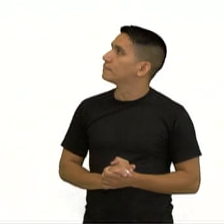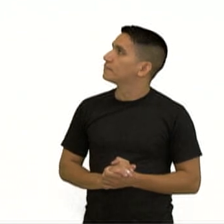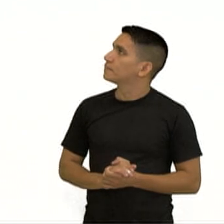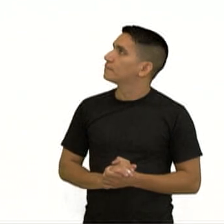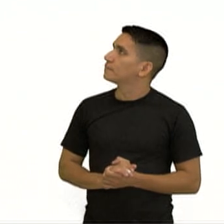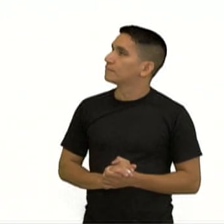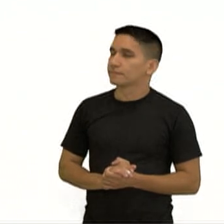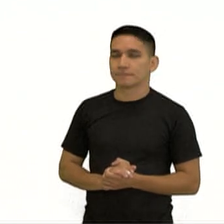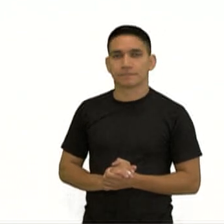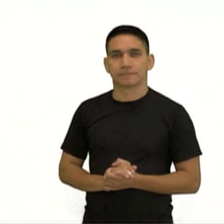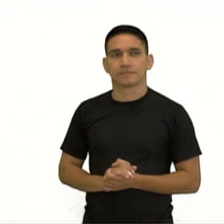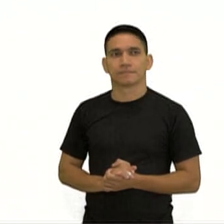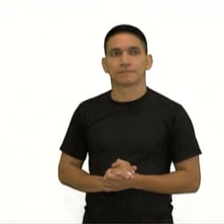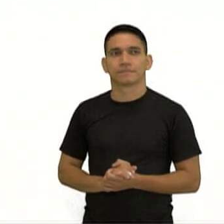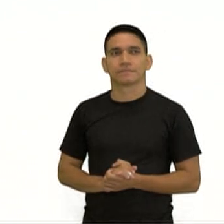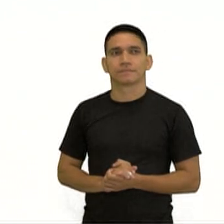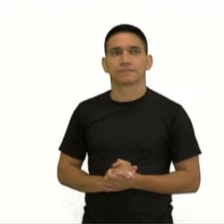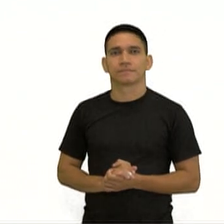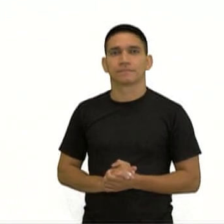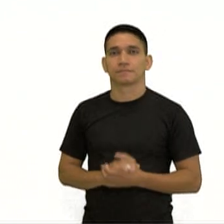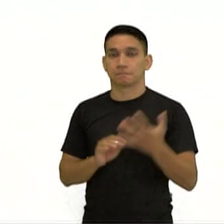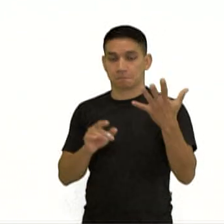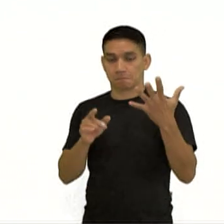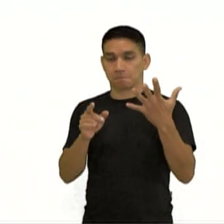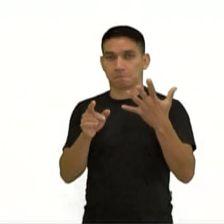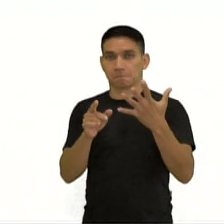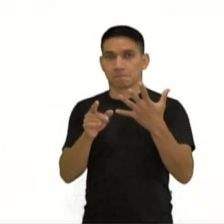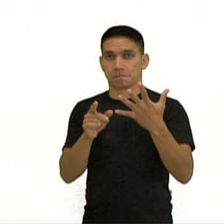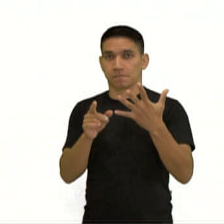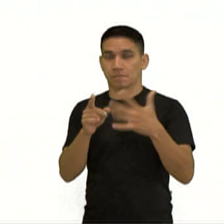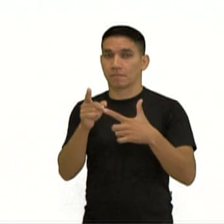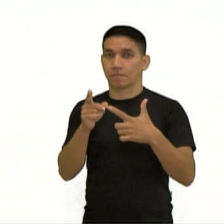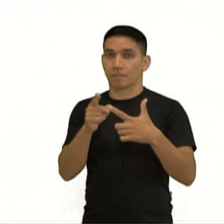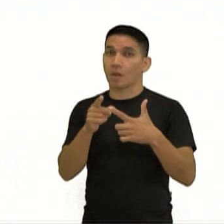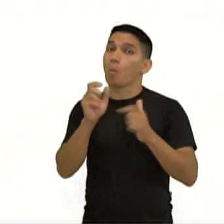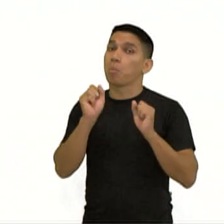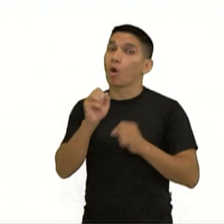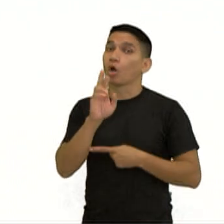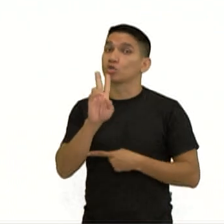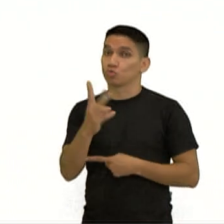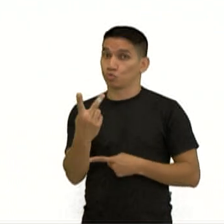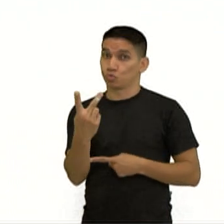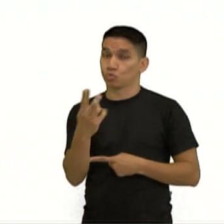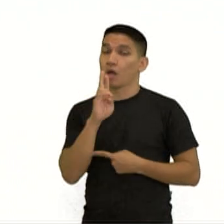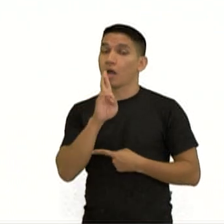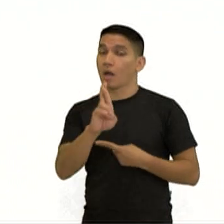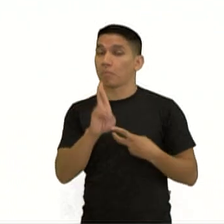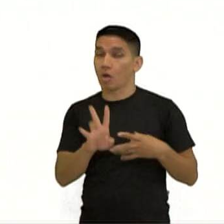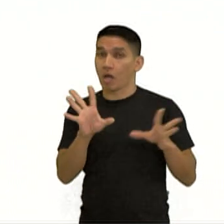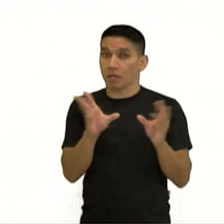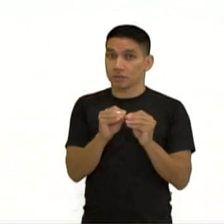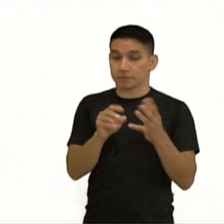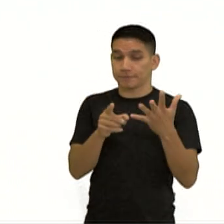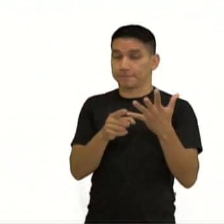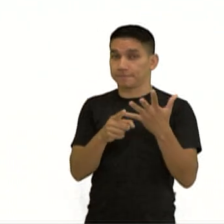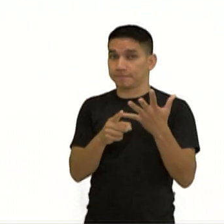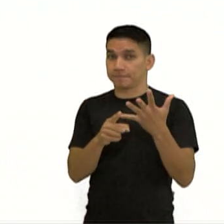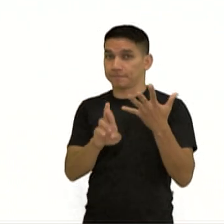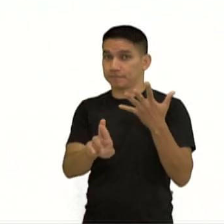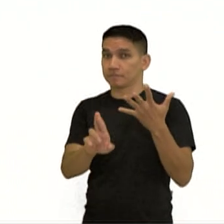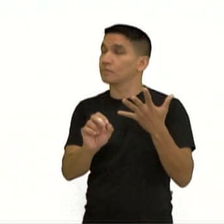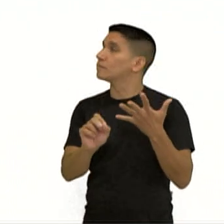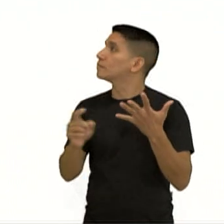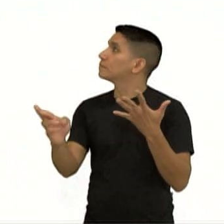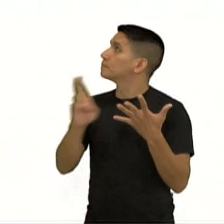are. E duas possíveis respostas curtas para a pergunta 5 são yes,